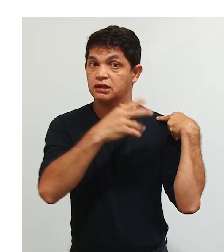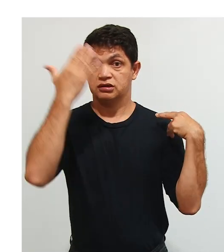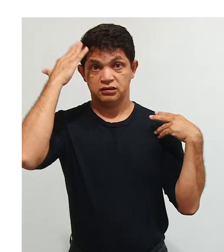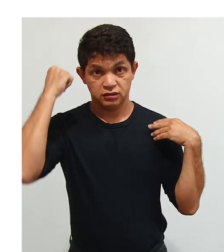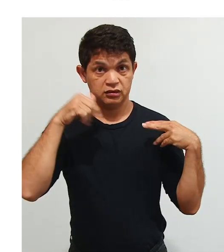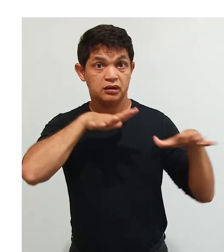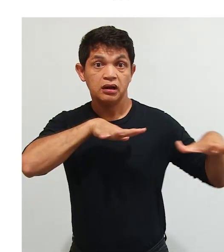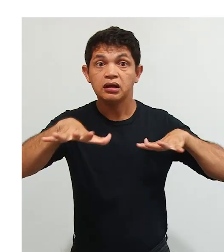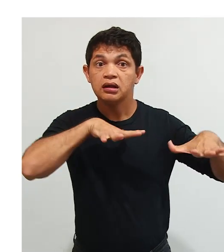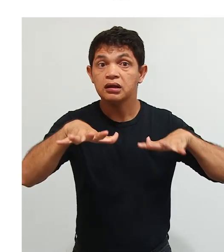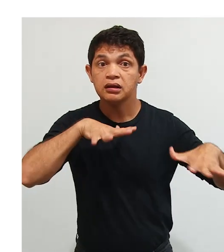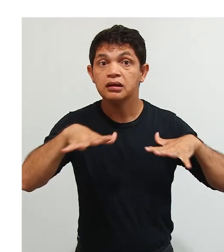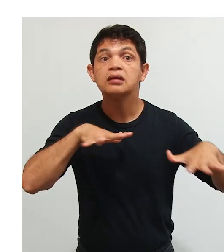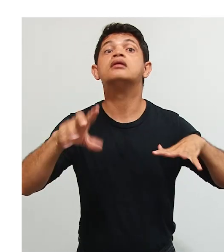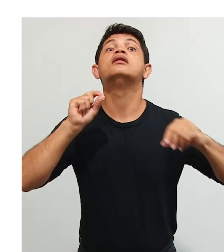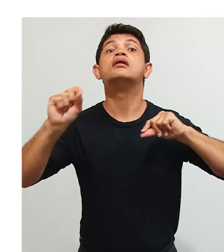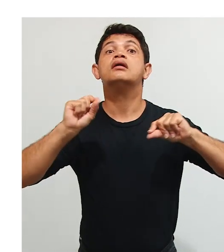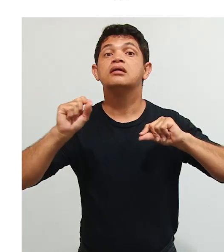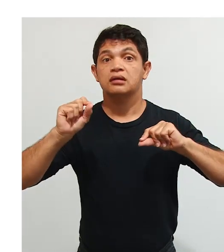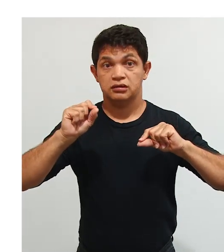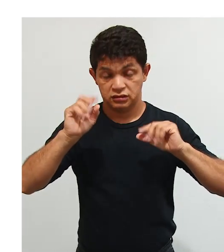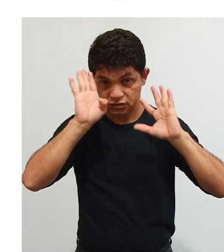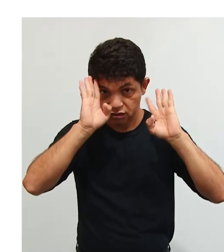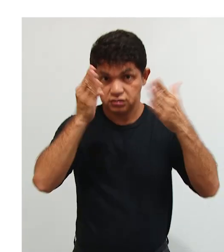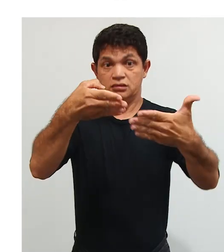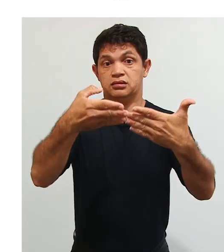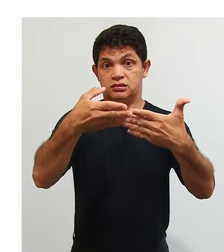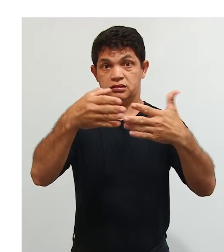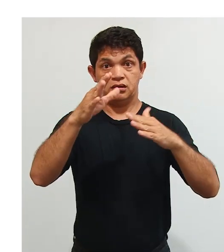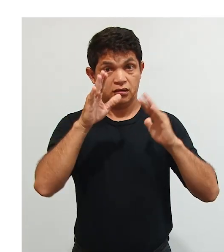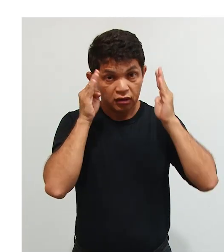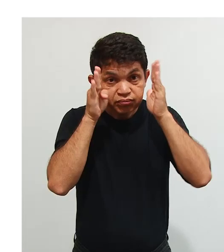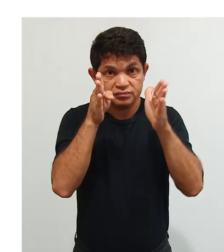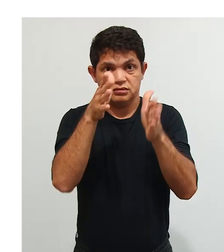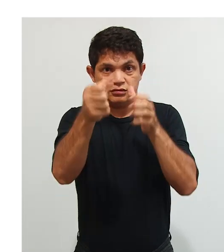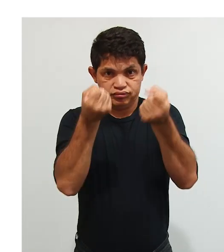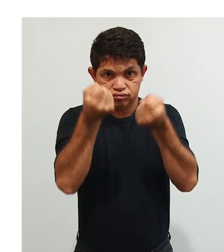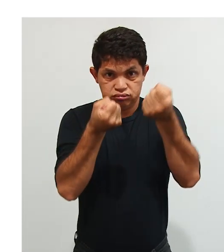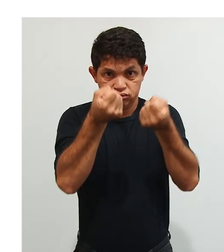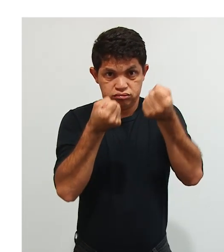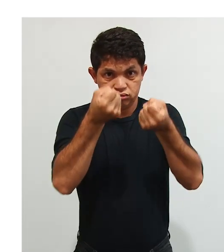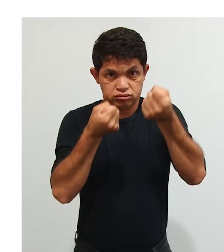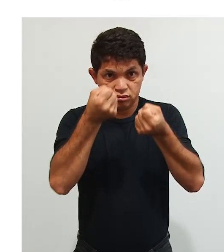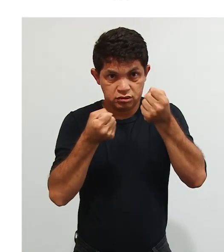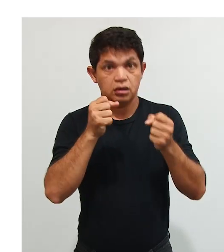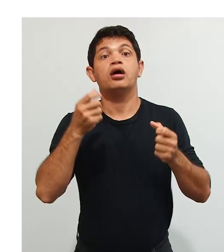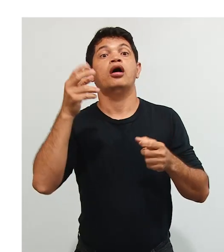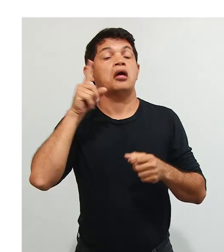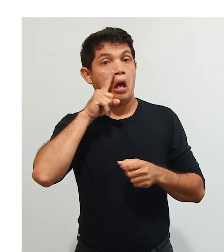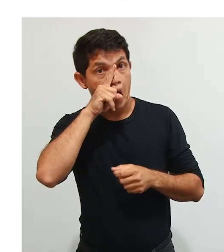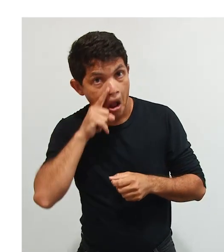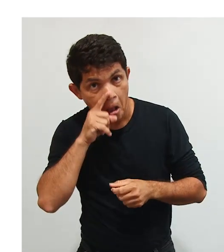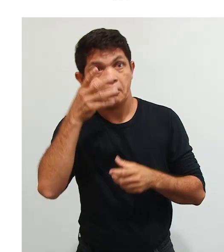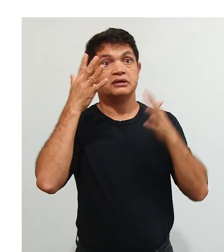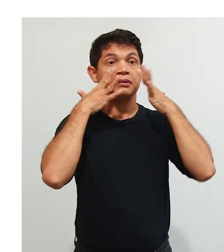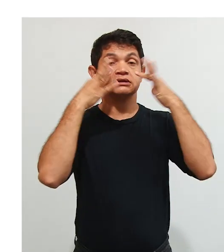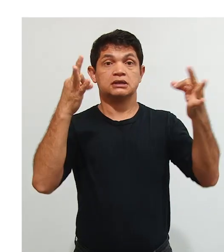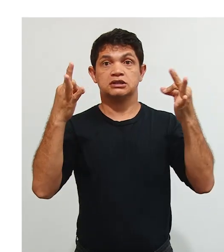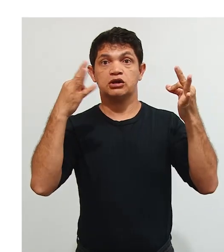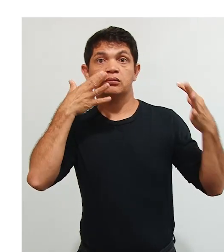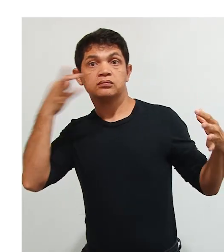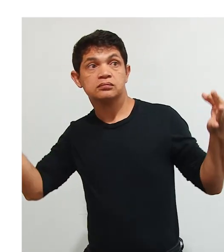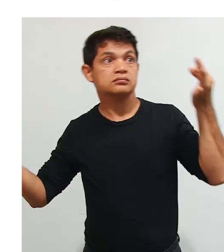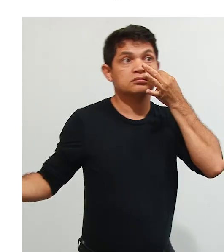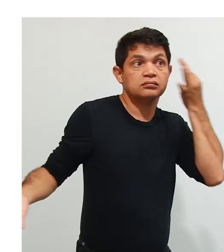O trânsito, ele é realmente do jeito que é e há horários em que ele é mais desafiante. Mas se